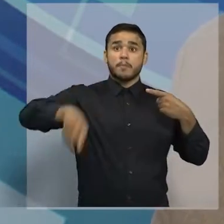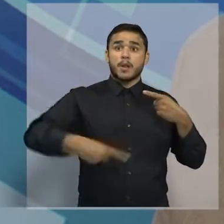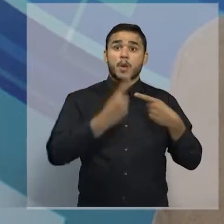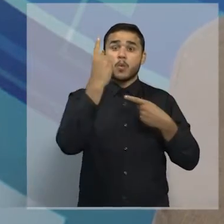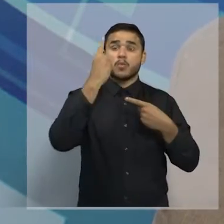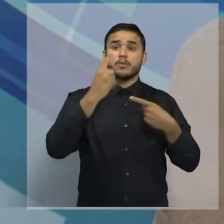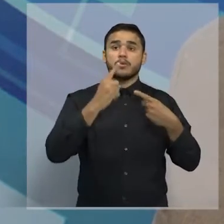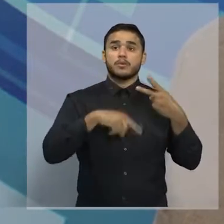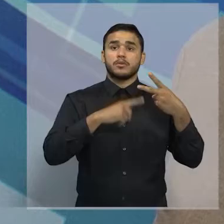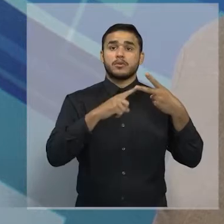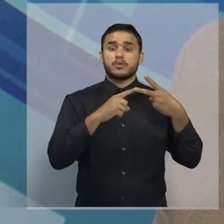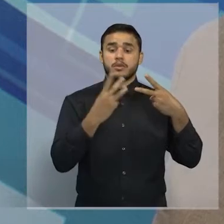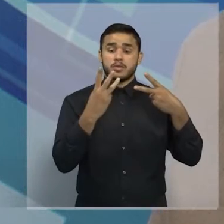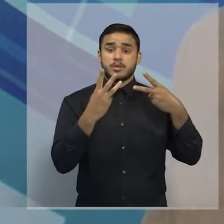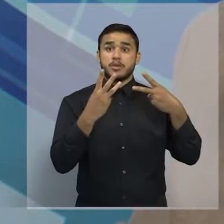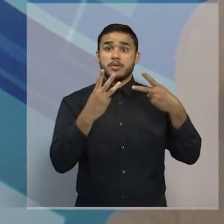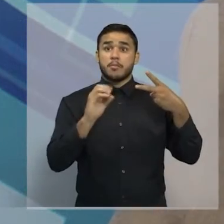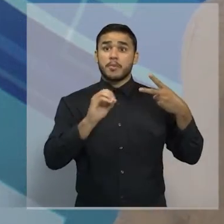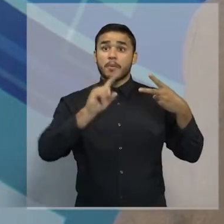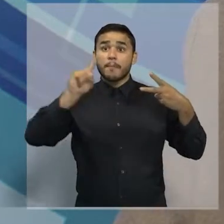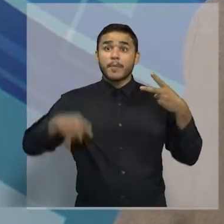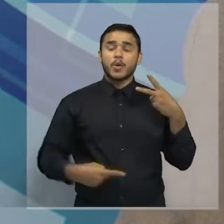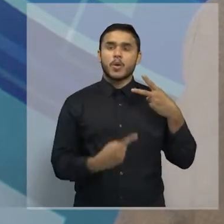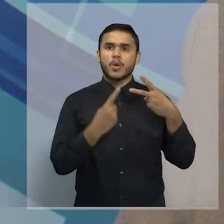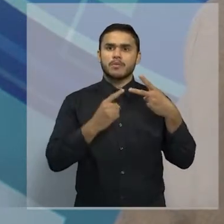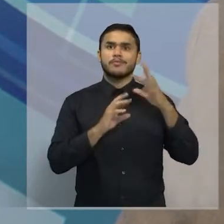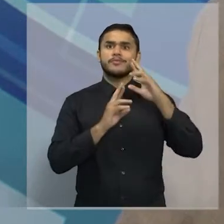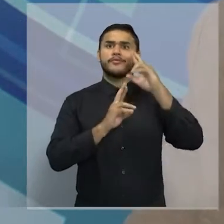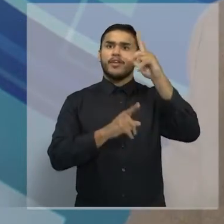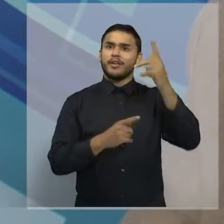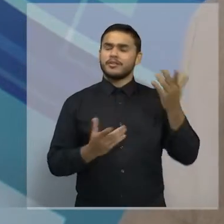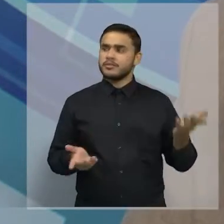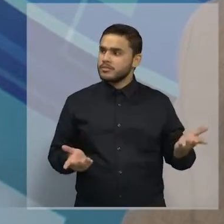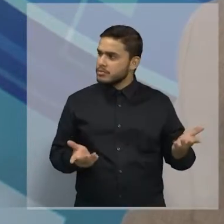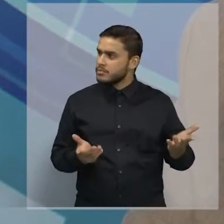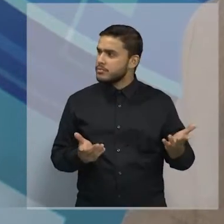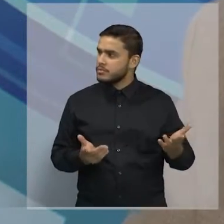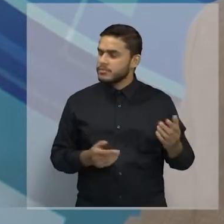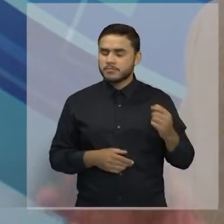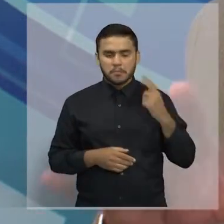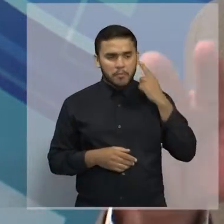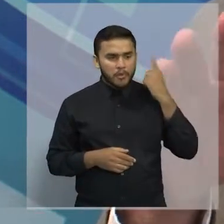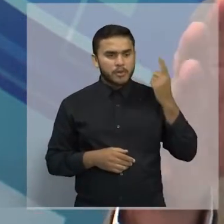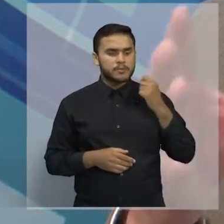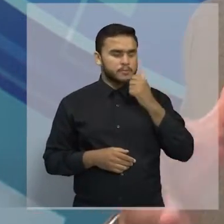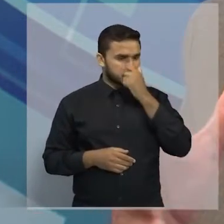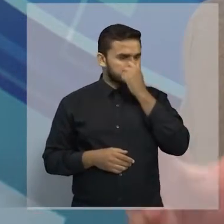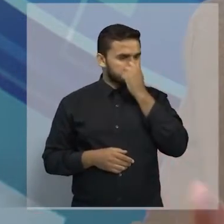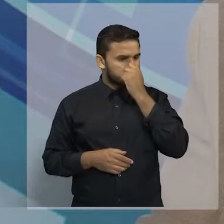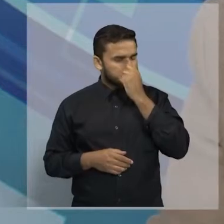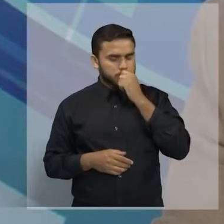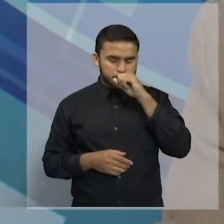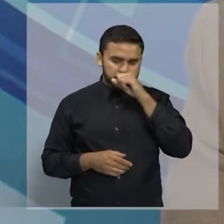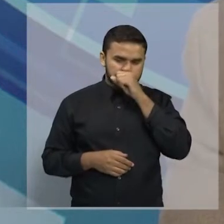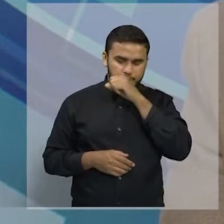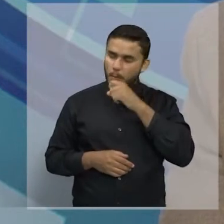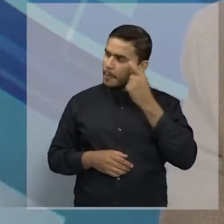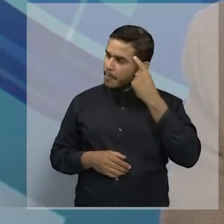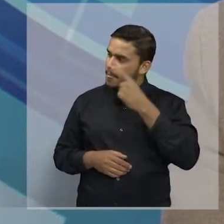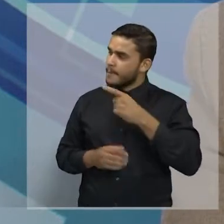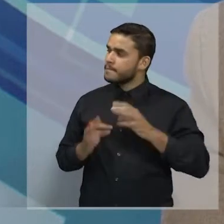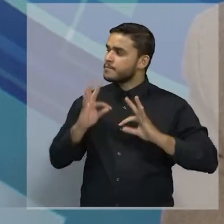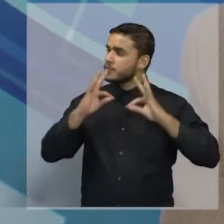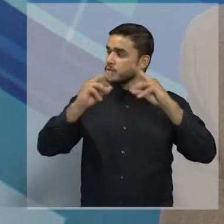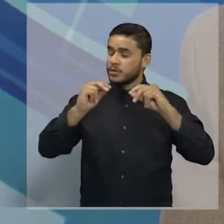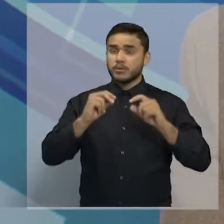RGPS você tem 30 milhões. Olha a diferença. É muito grande. Aí o que acontece? Como e o déficit